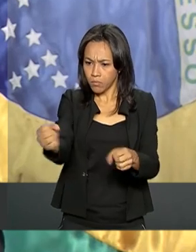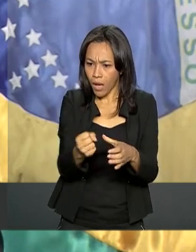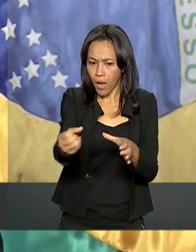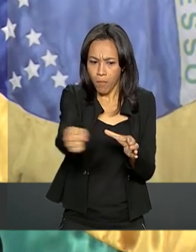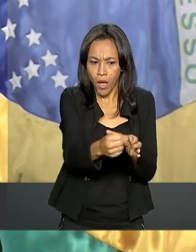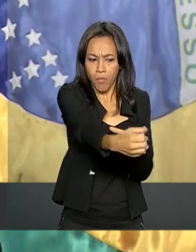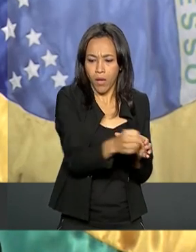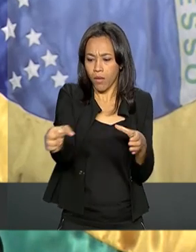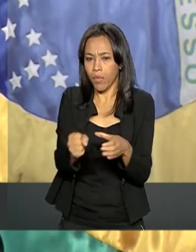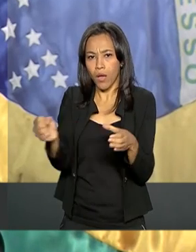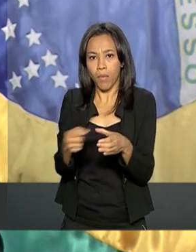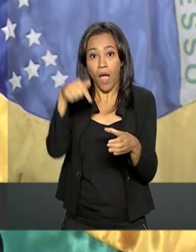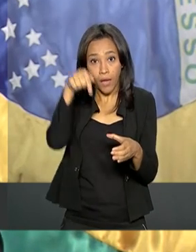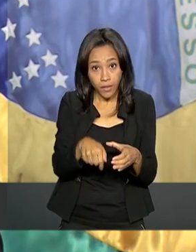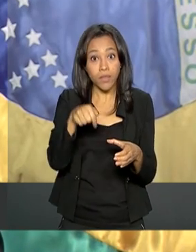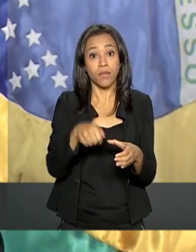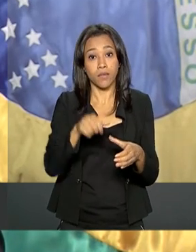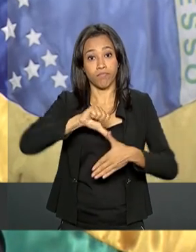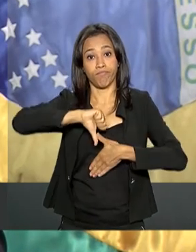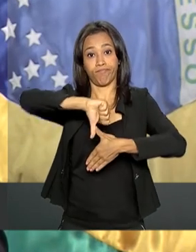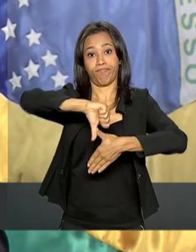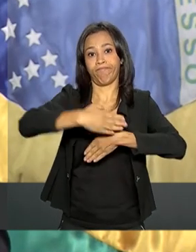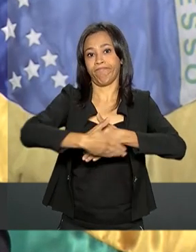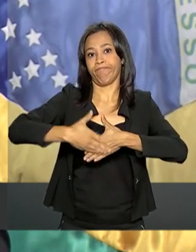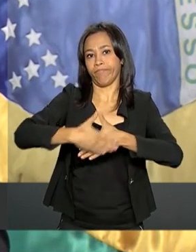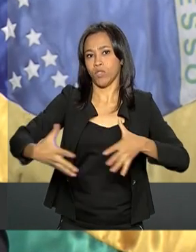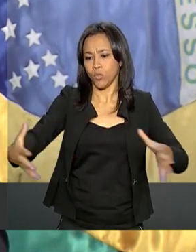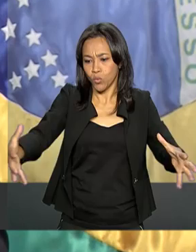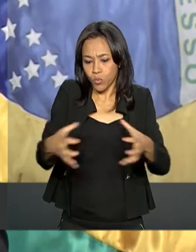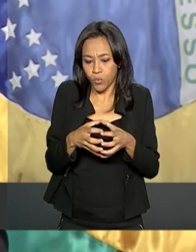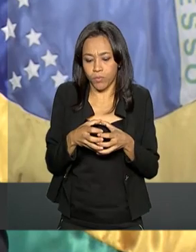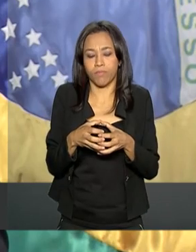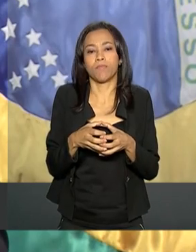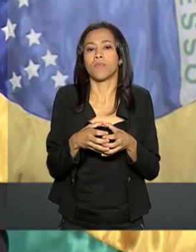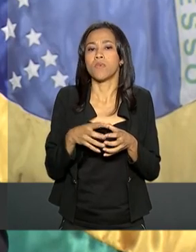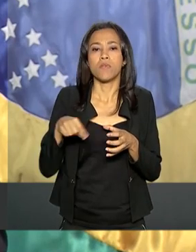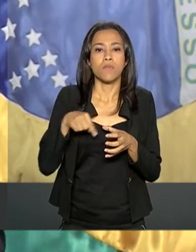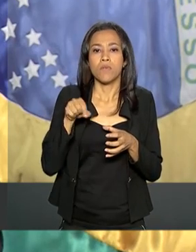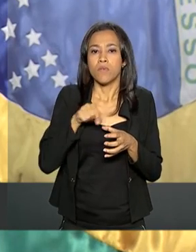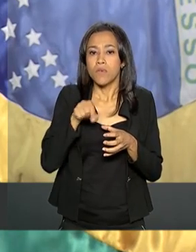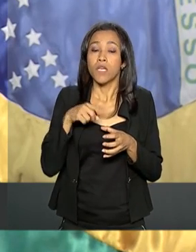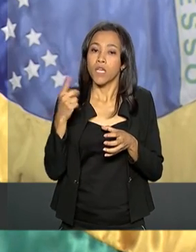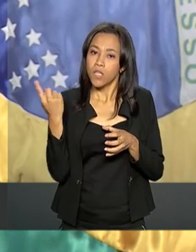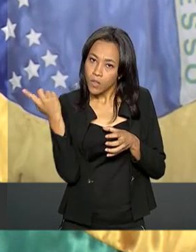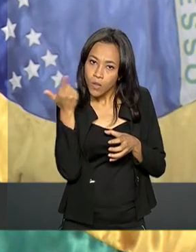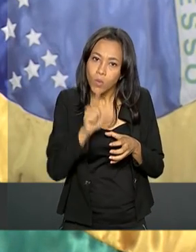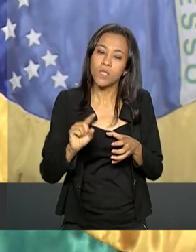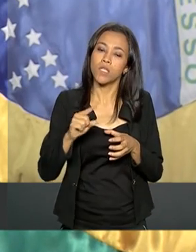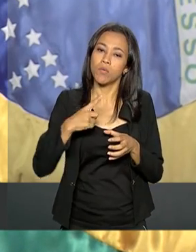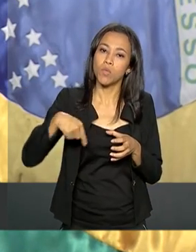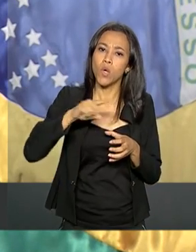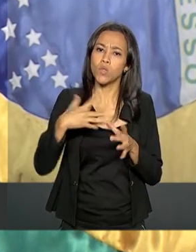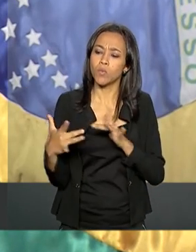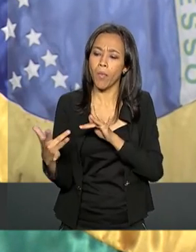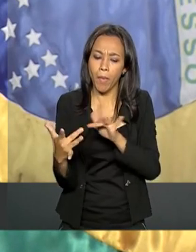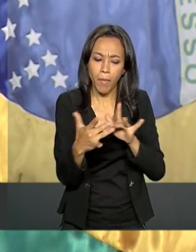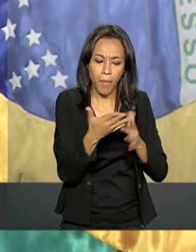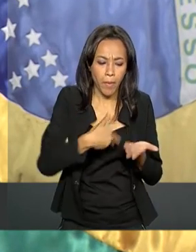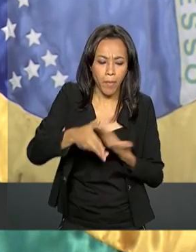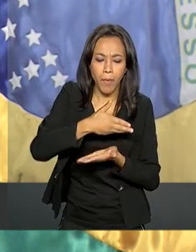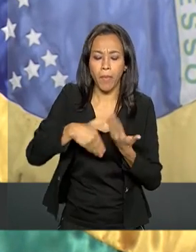na América do Sul, de modo que nós possamos, de forma bastante ágil, nos interarmos